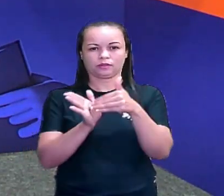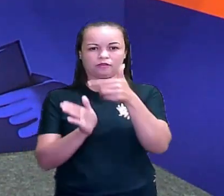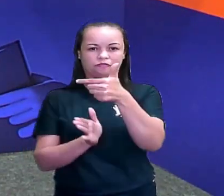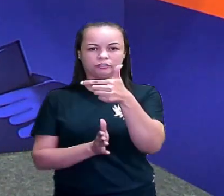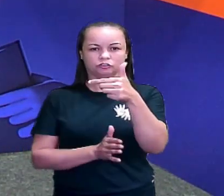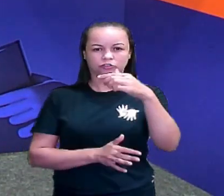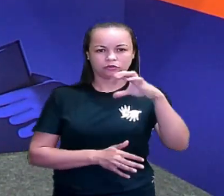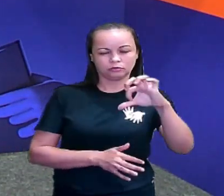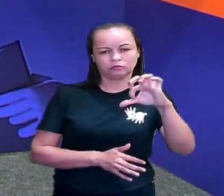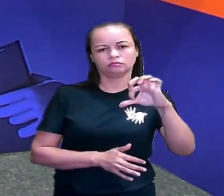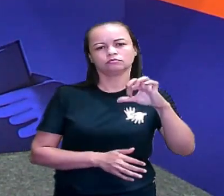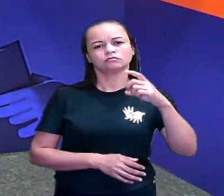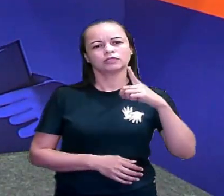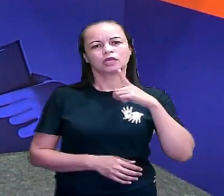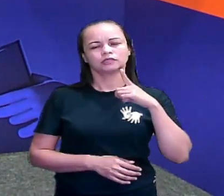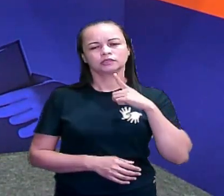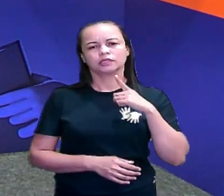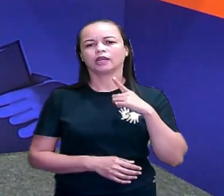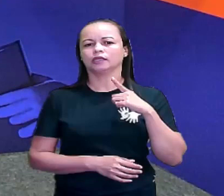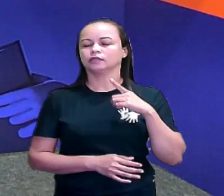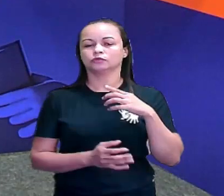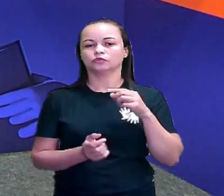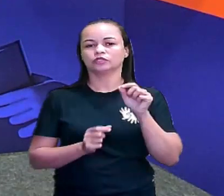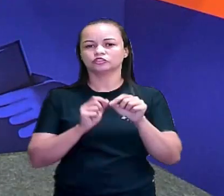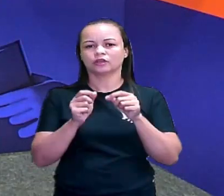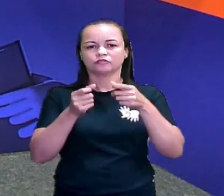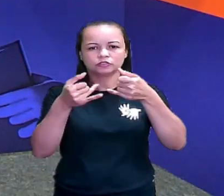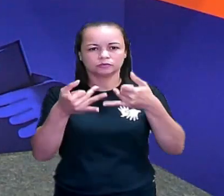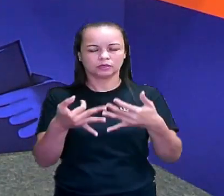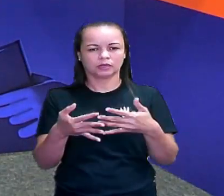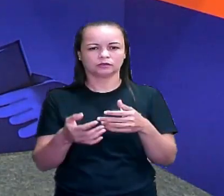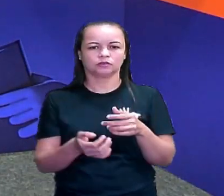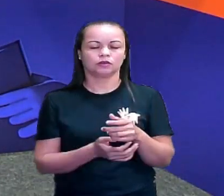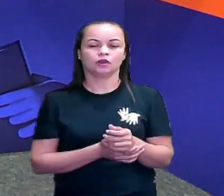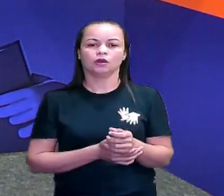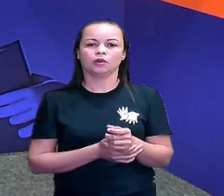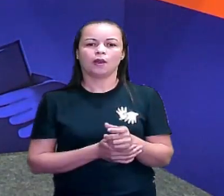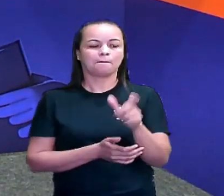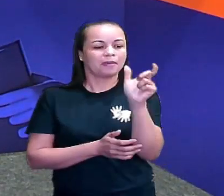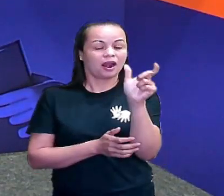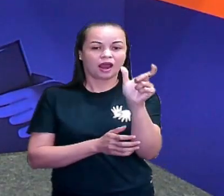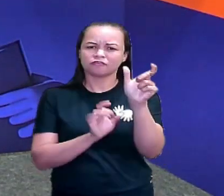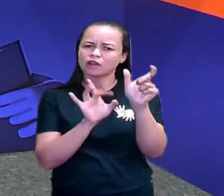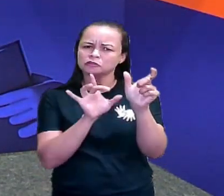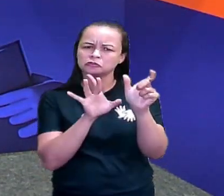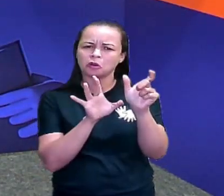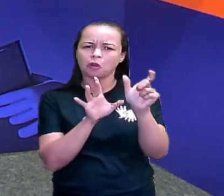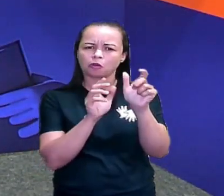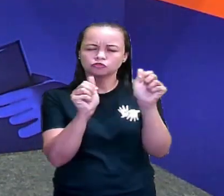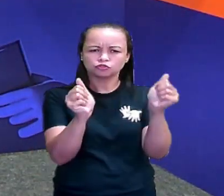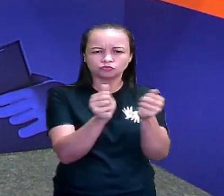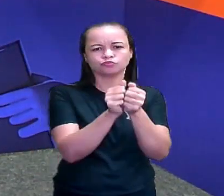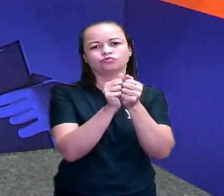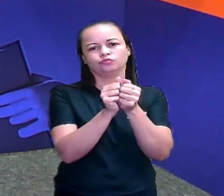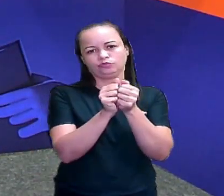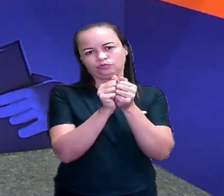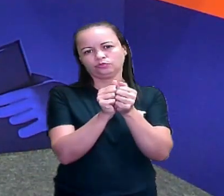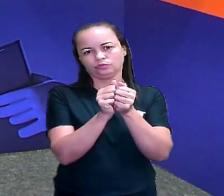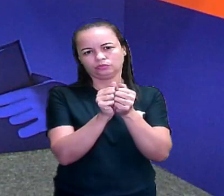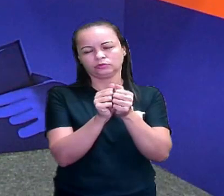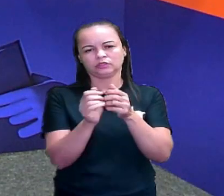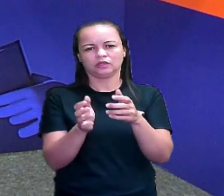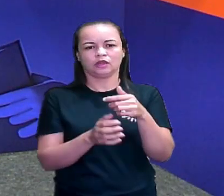29, a gente tem aquilo que eu falei. Uma palavra só também. A gente junta